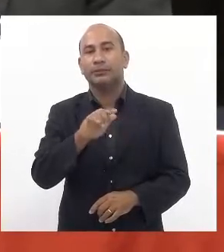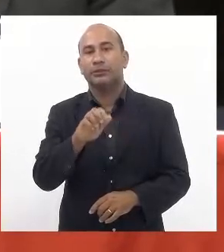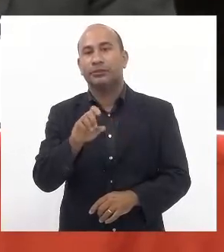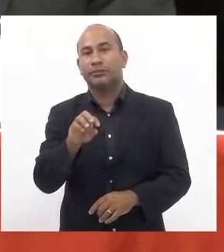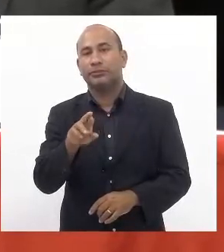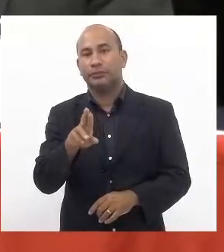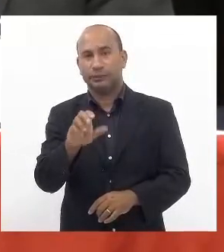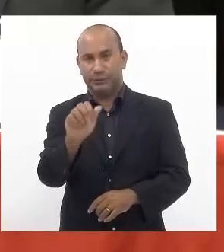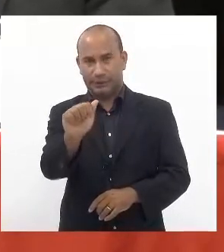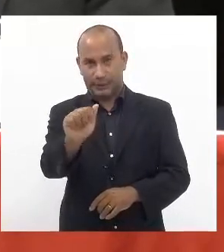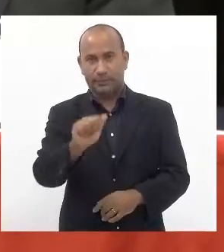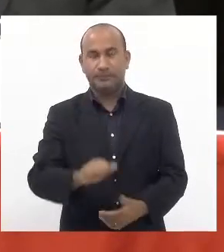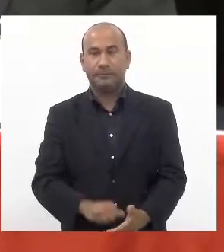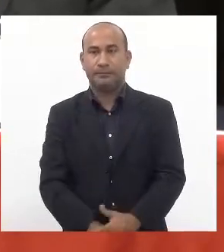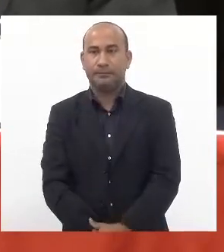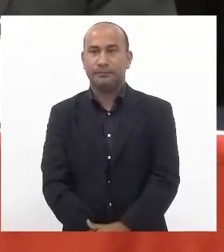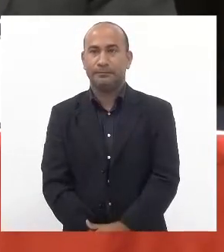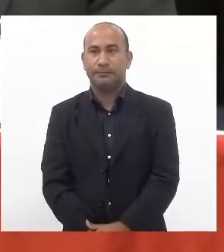que